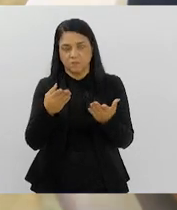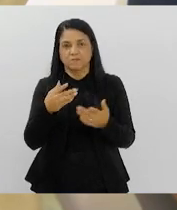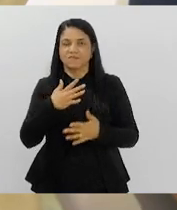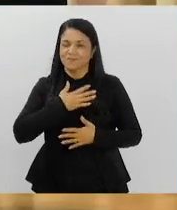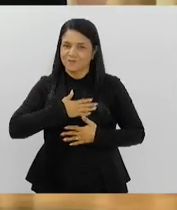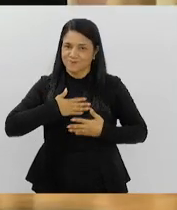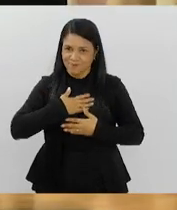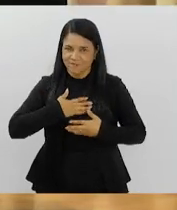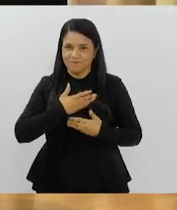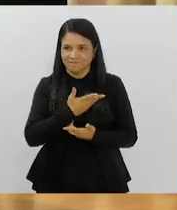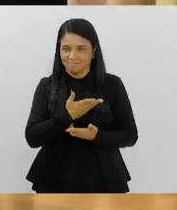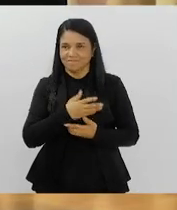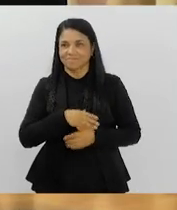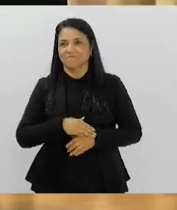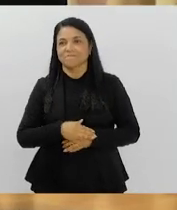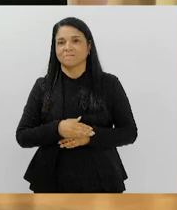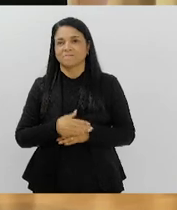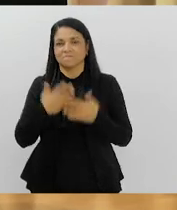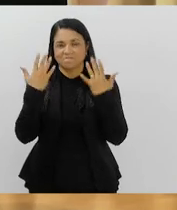gostado.